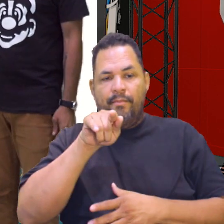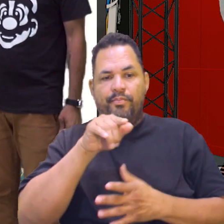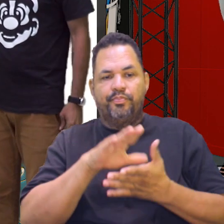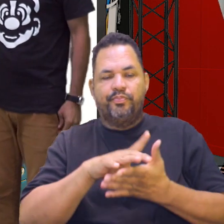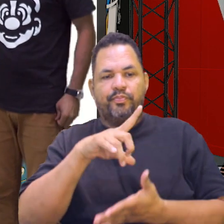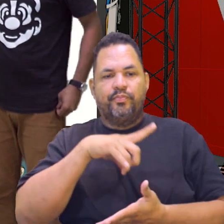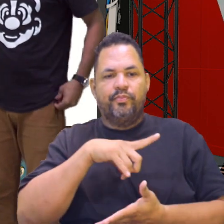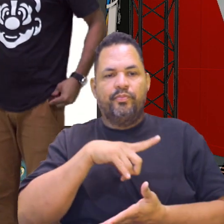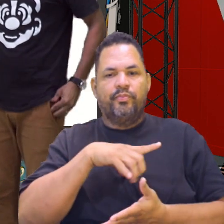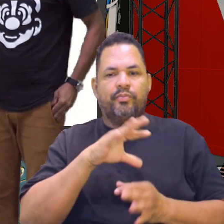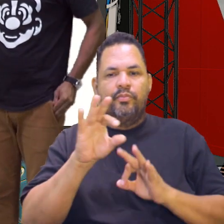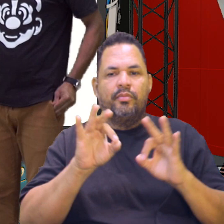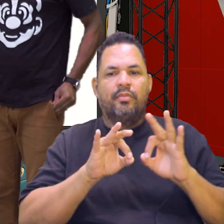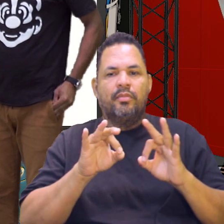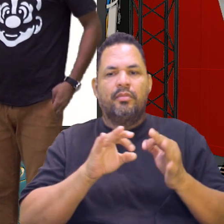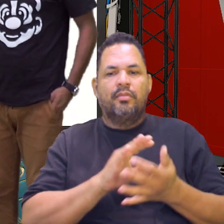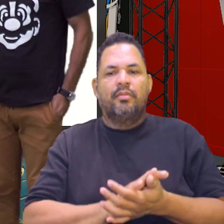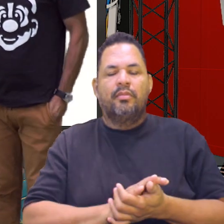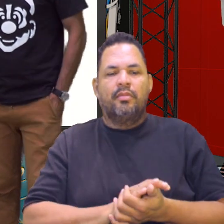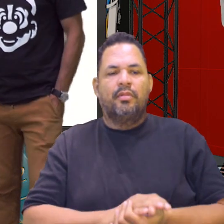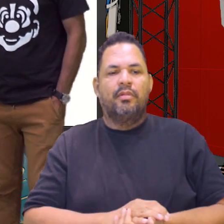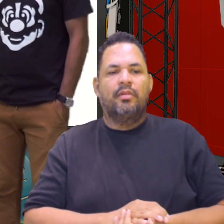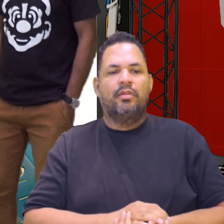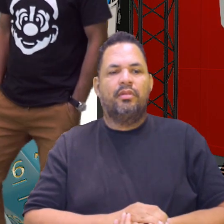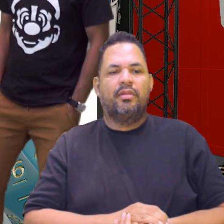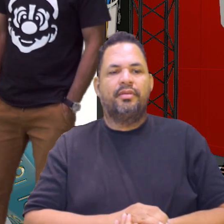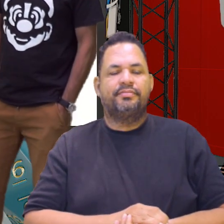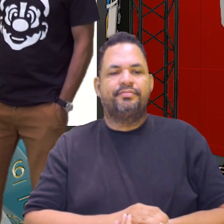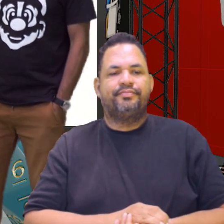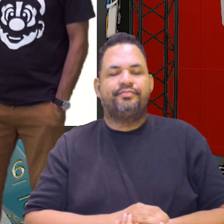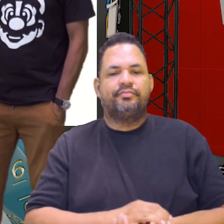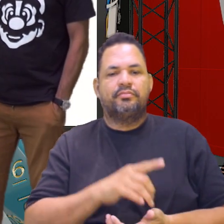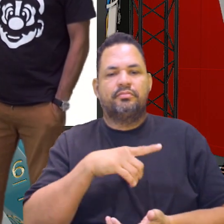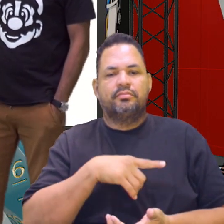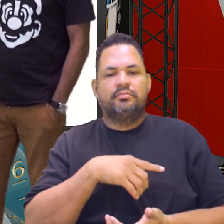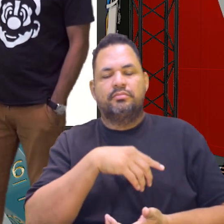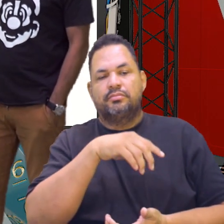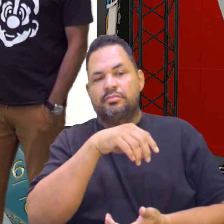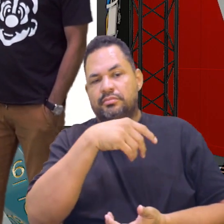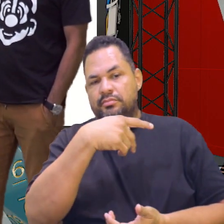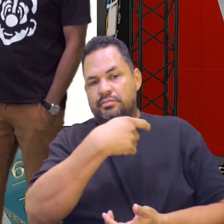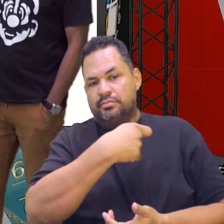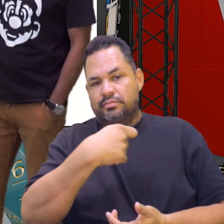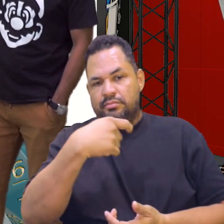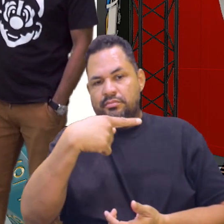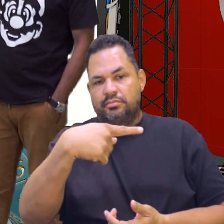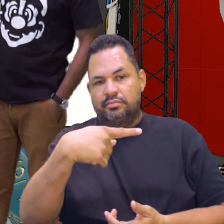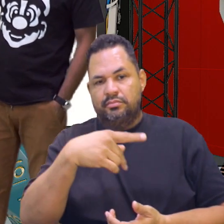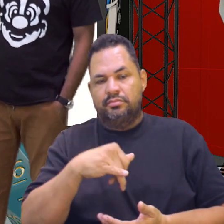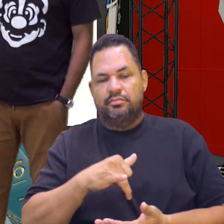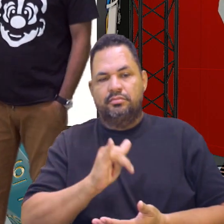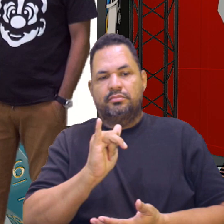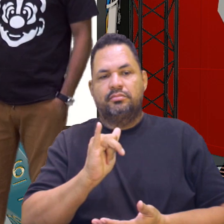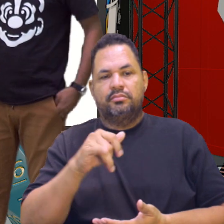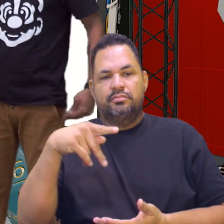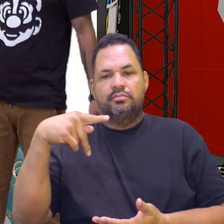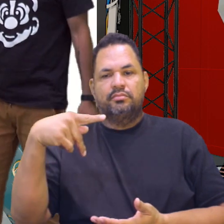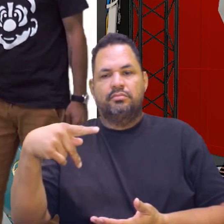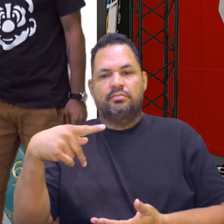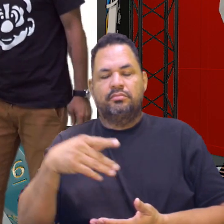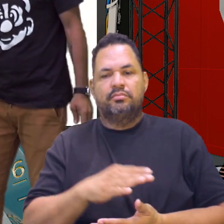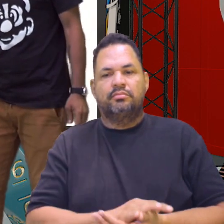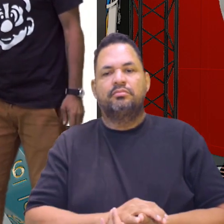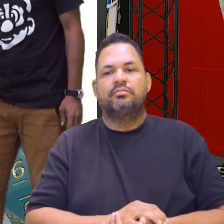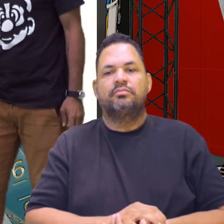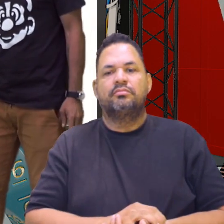tem um ponto, né? O ponto e tem a reta. Então, onde tem XP, YP, já é o X do ponto. Já é o Y do ponto. Perfeito.